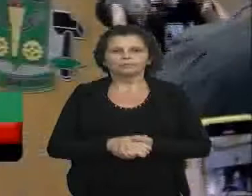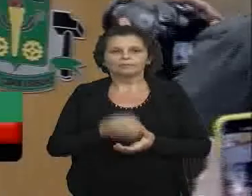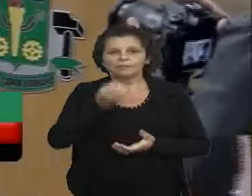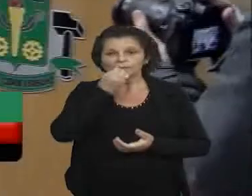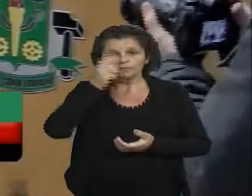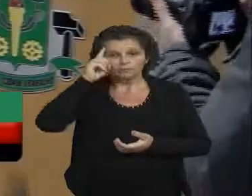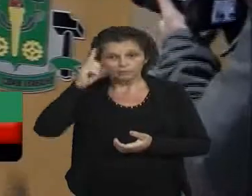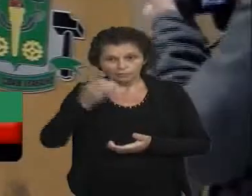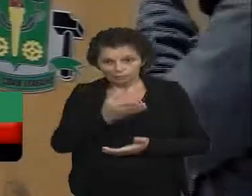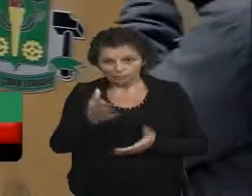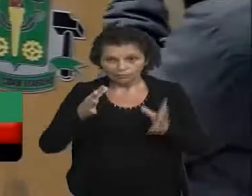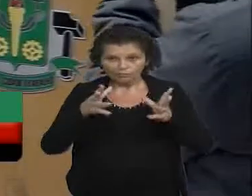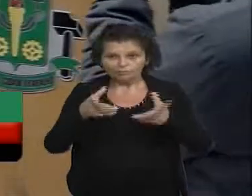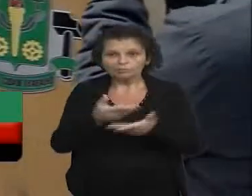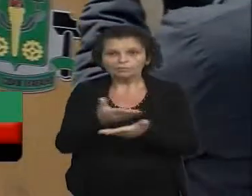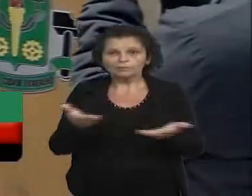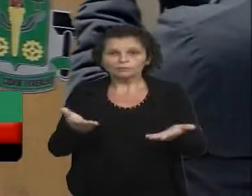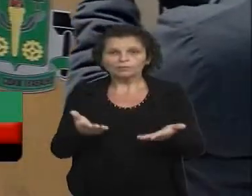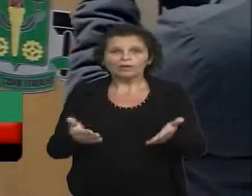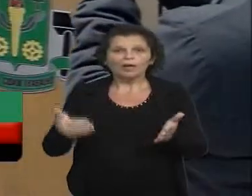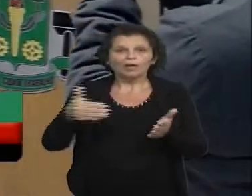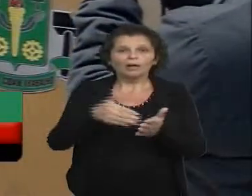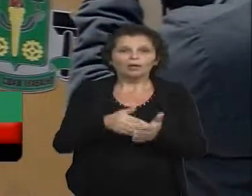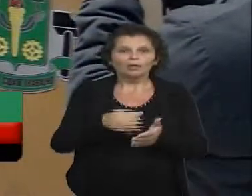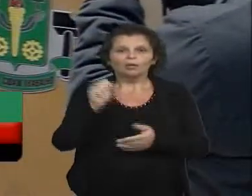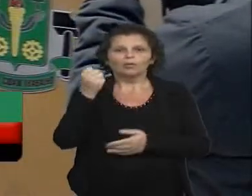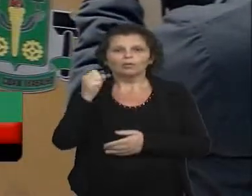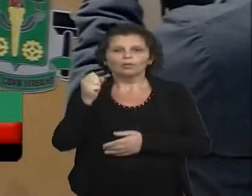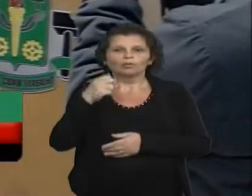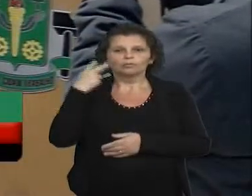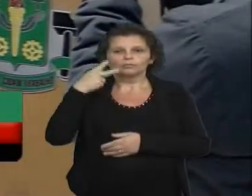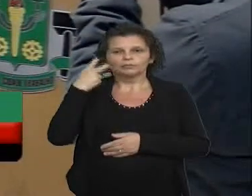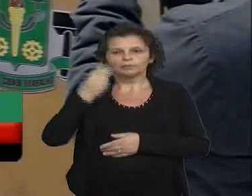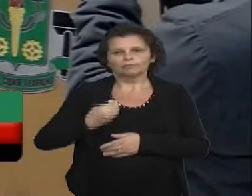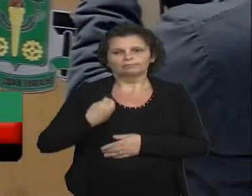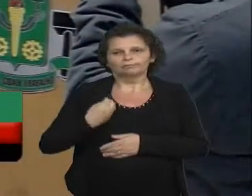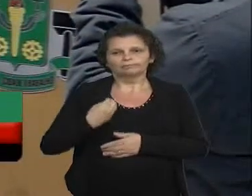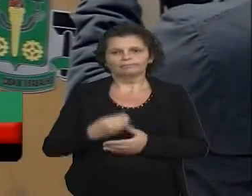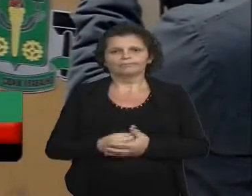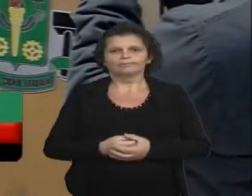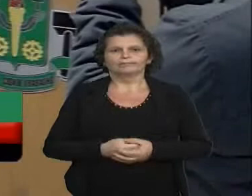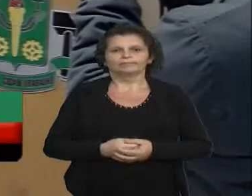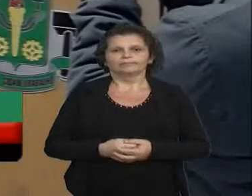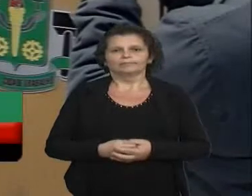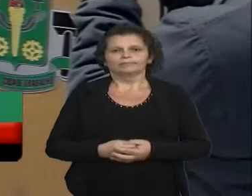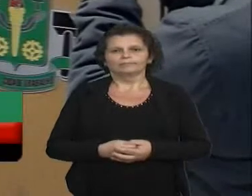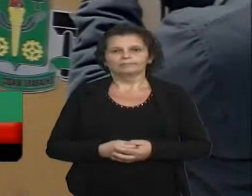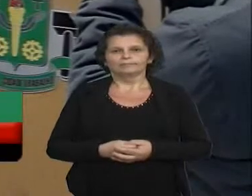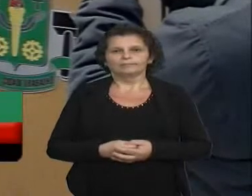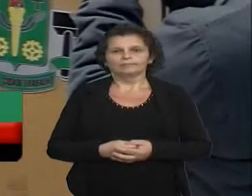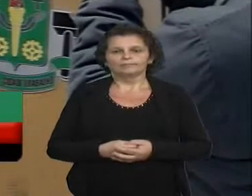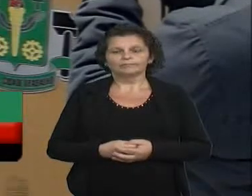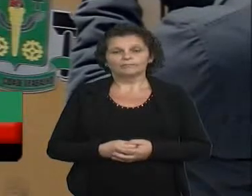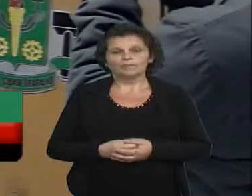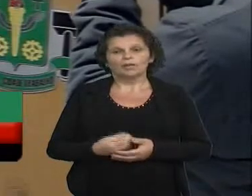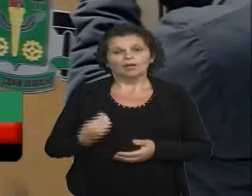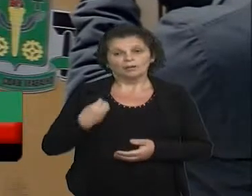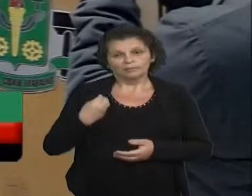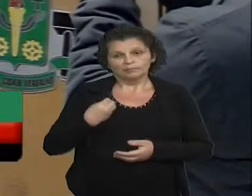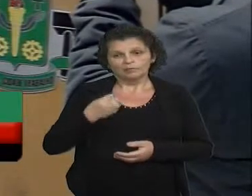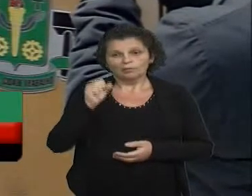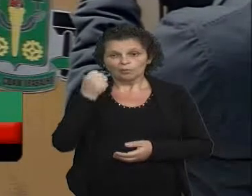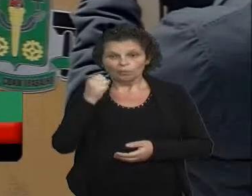senhor presidente. Bom dia a todos. Até o momento, 8 vereadores presentes. Com a presença de 8